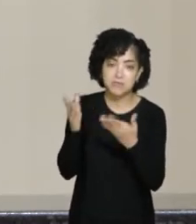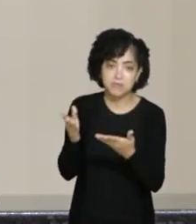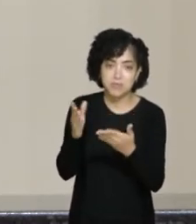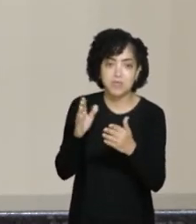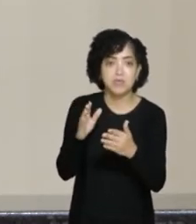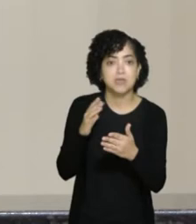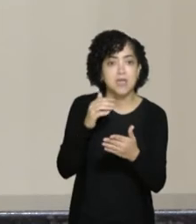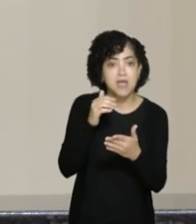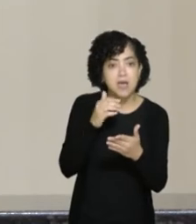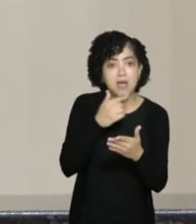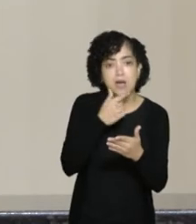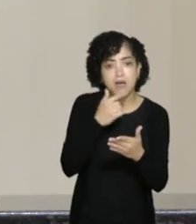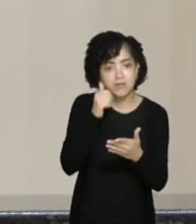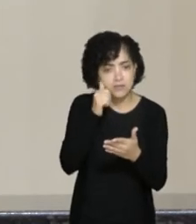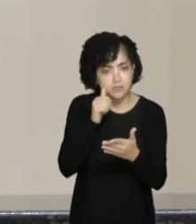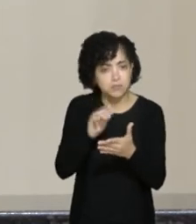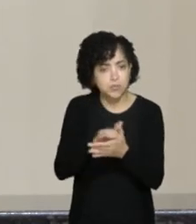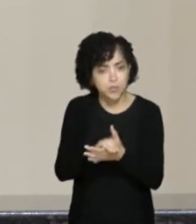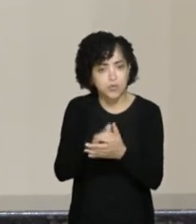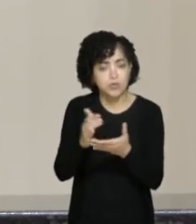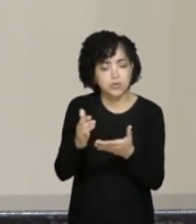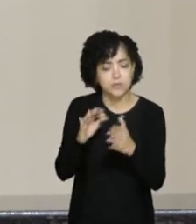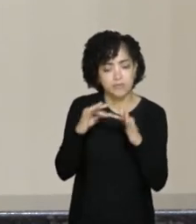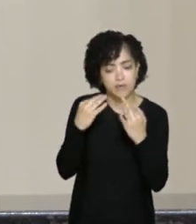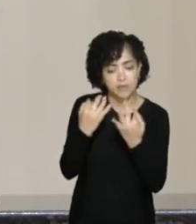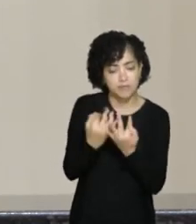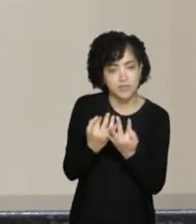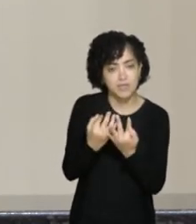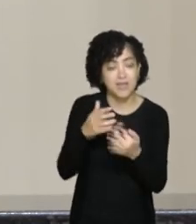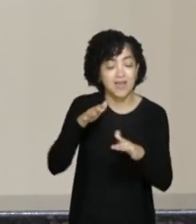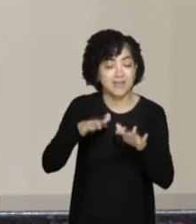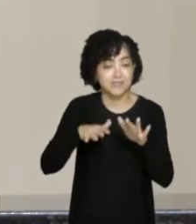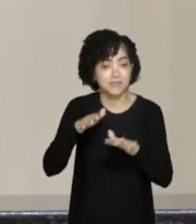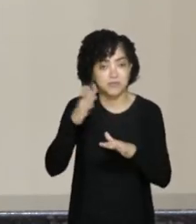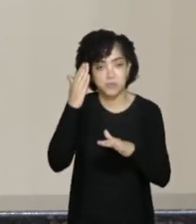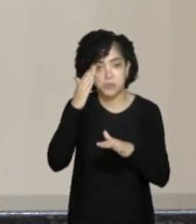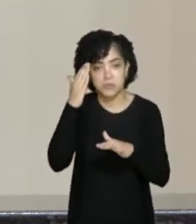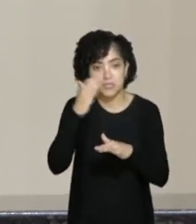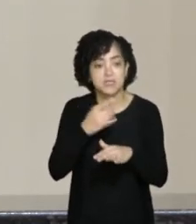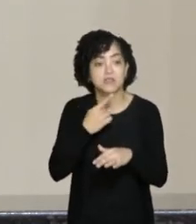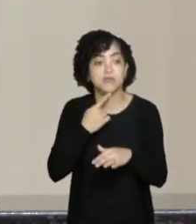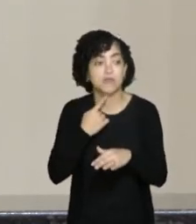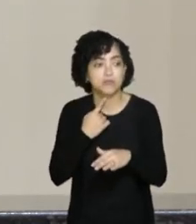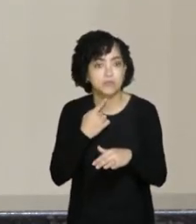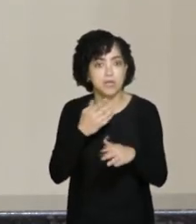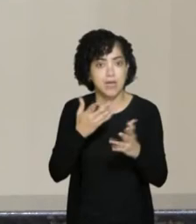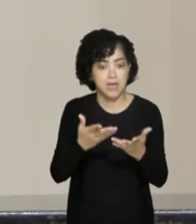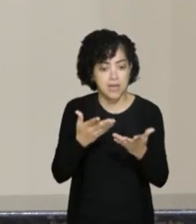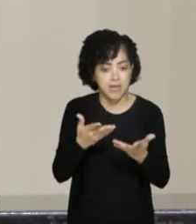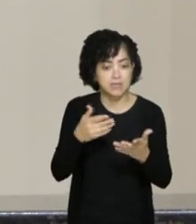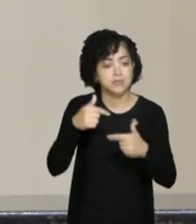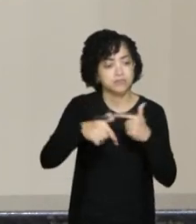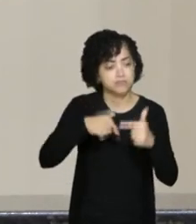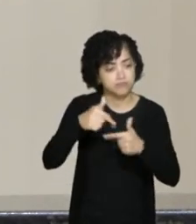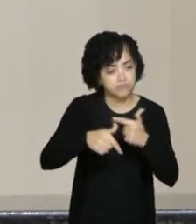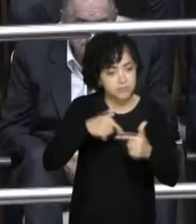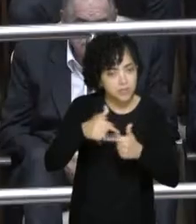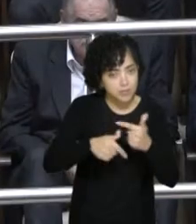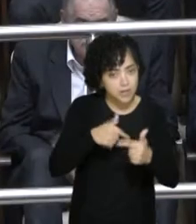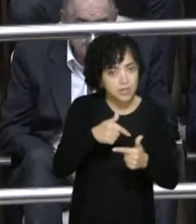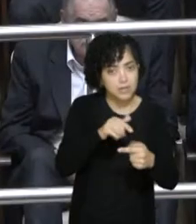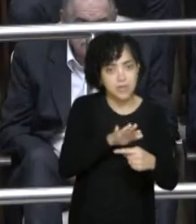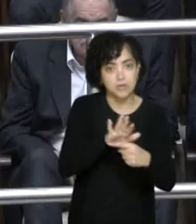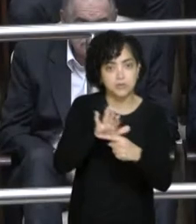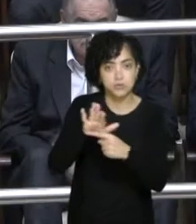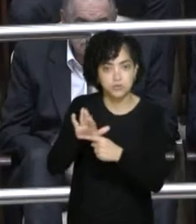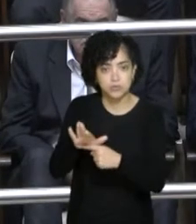os parentes, que muitas vezes não entendem a vontade do político de servir a população.